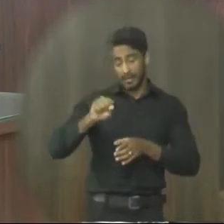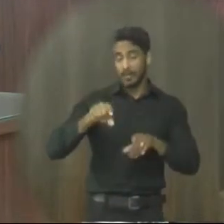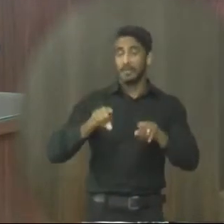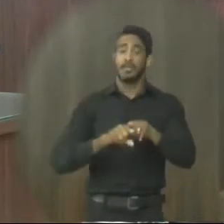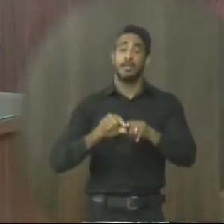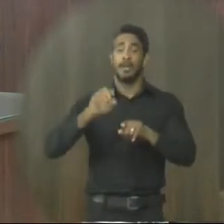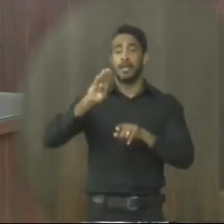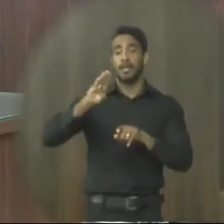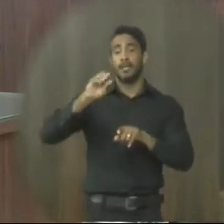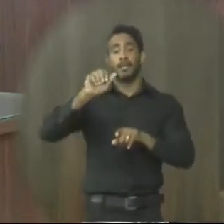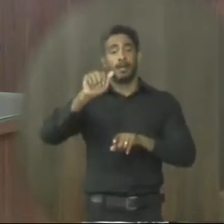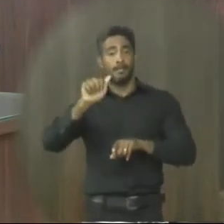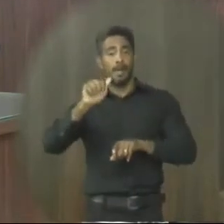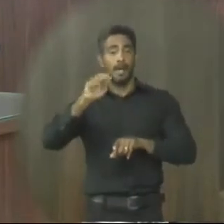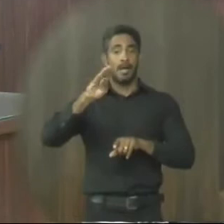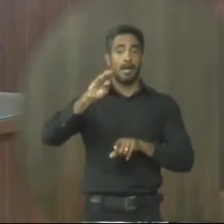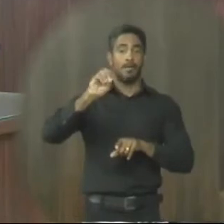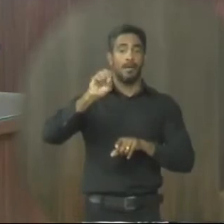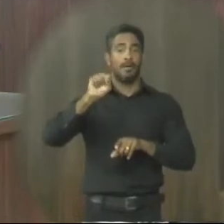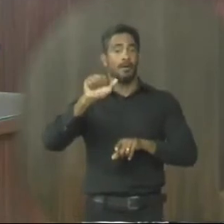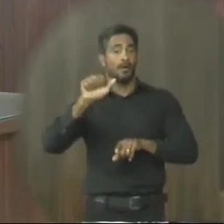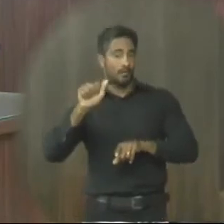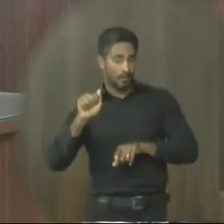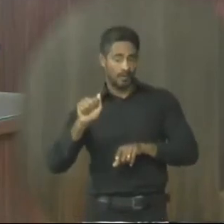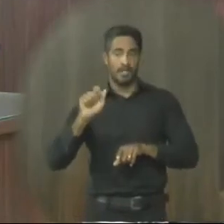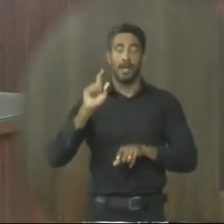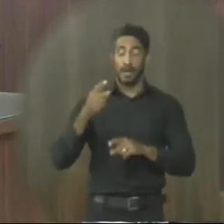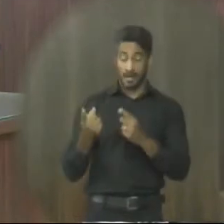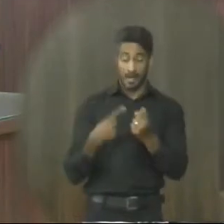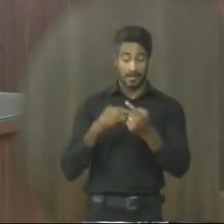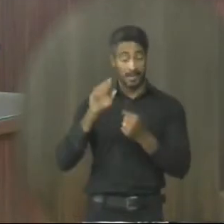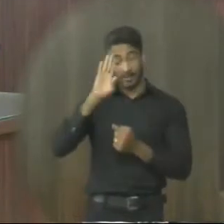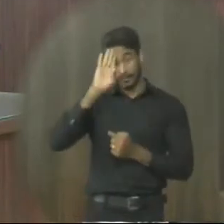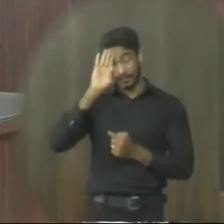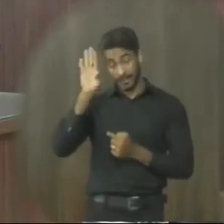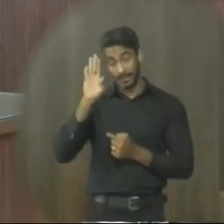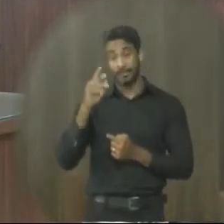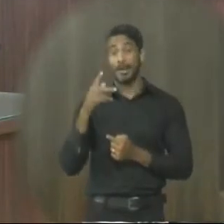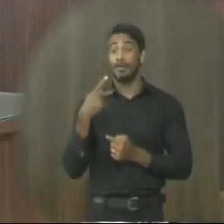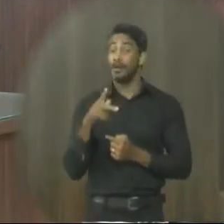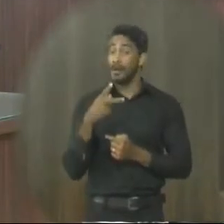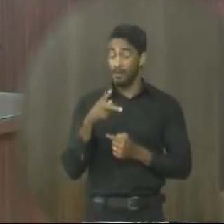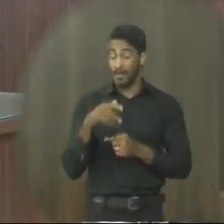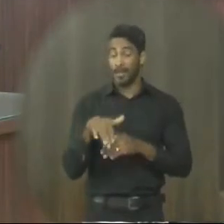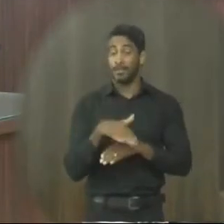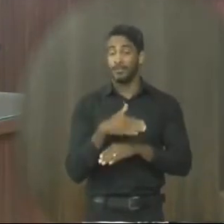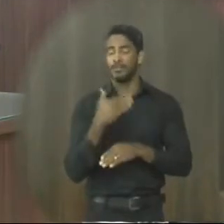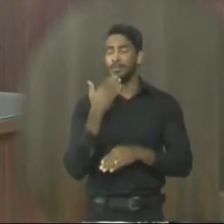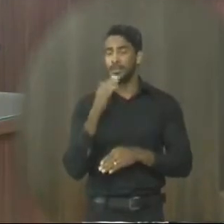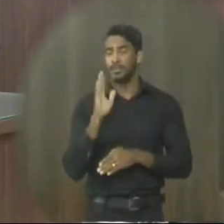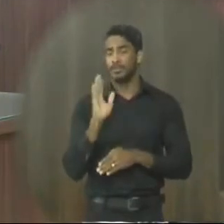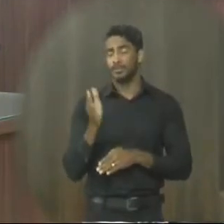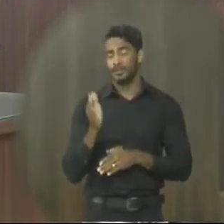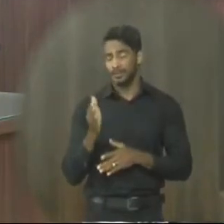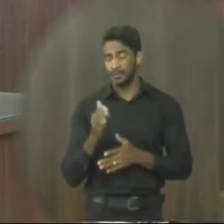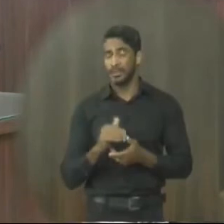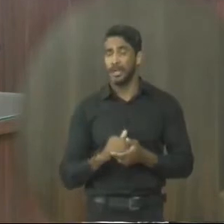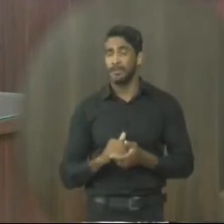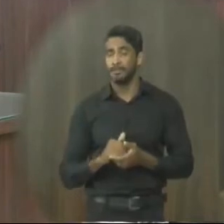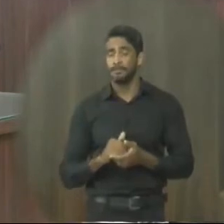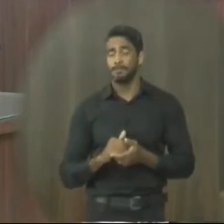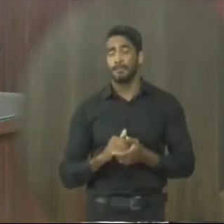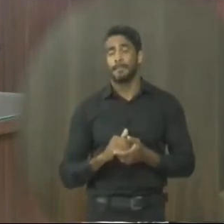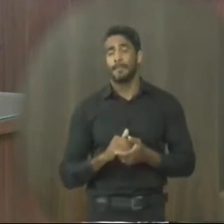Caraíbas é a questão da estrada, estrada principal. Inclusive, eu fiz uma convocação para o prefeito, né? Mas dá